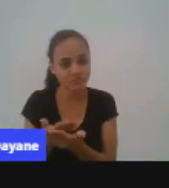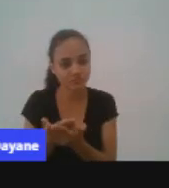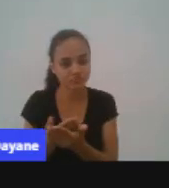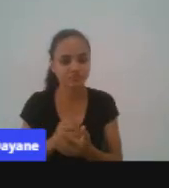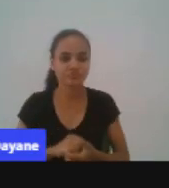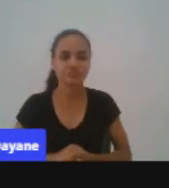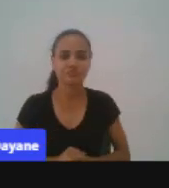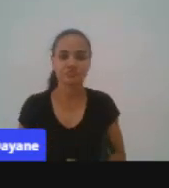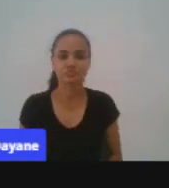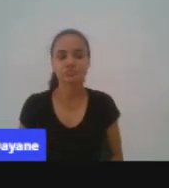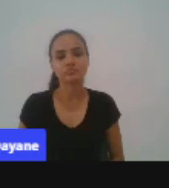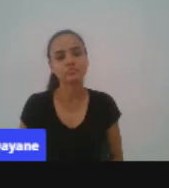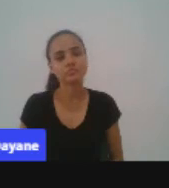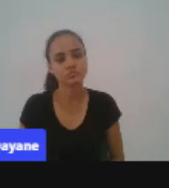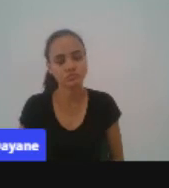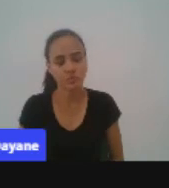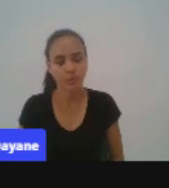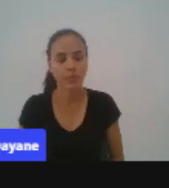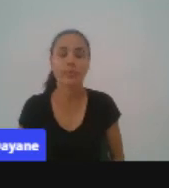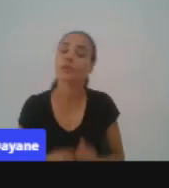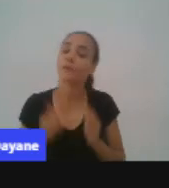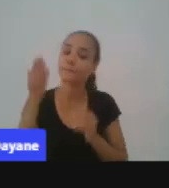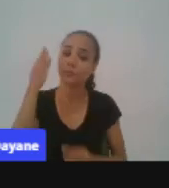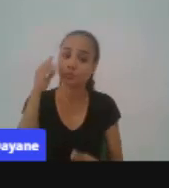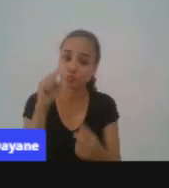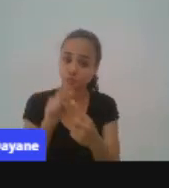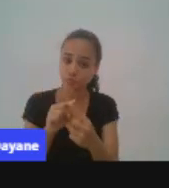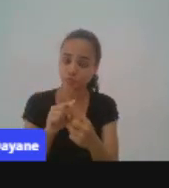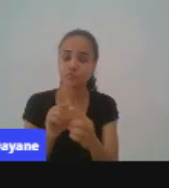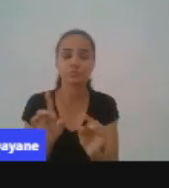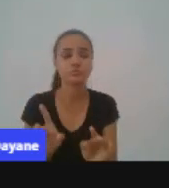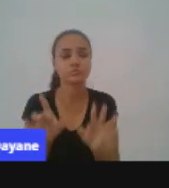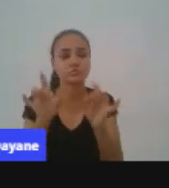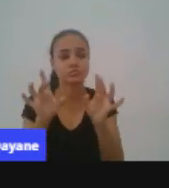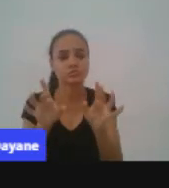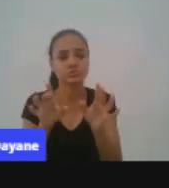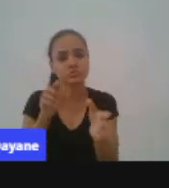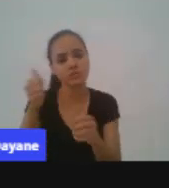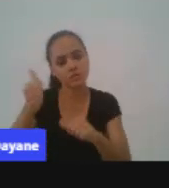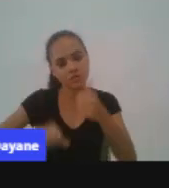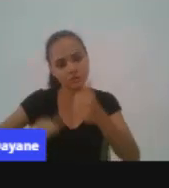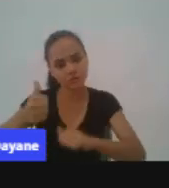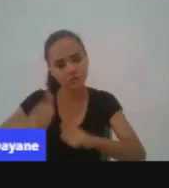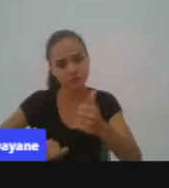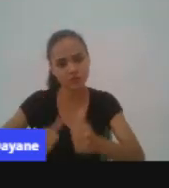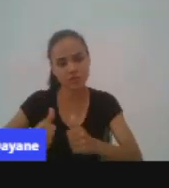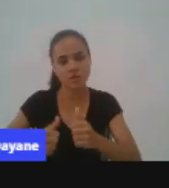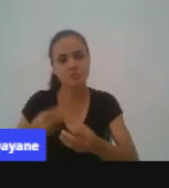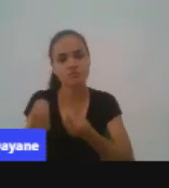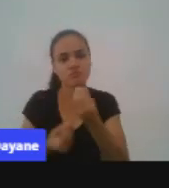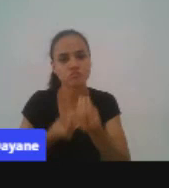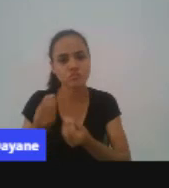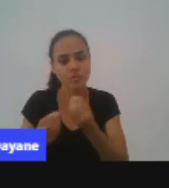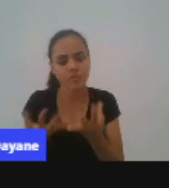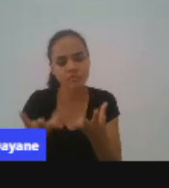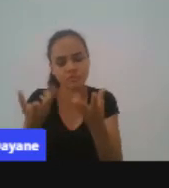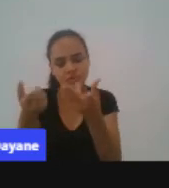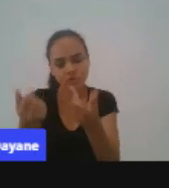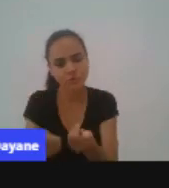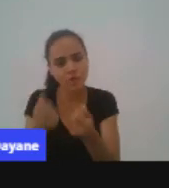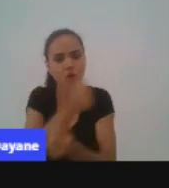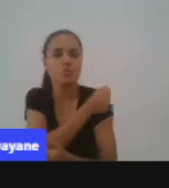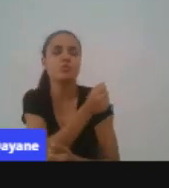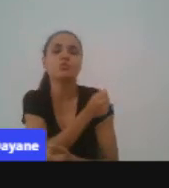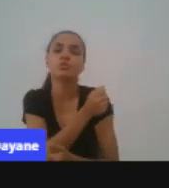E qual que é o objetivo específico? Avaliar a proficiência dos alunos da REME por meio da aplicação de atividade diagnóstica, só que